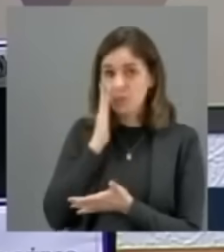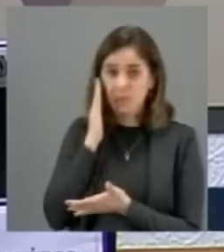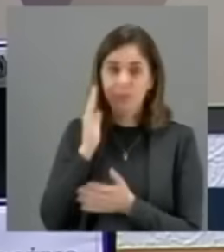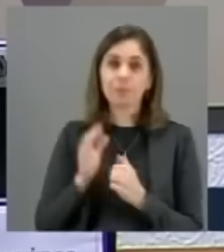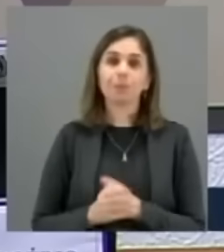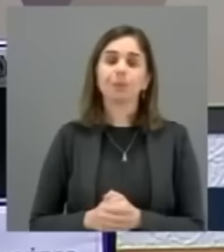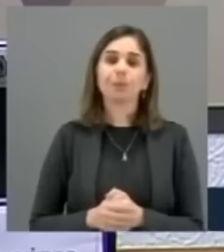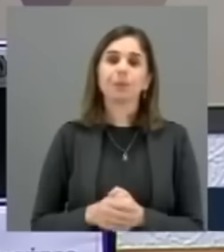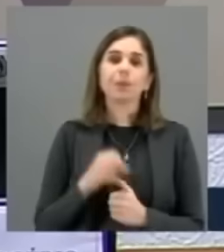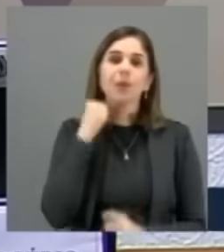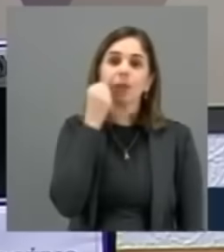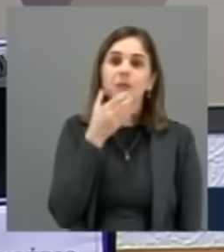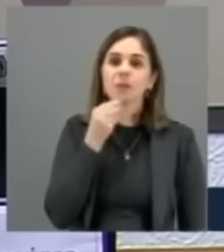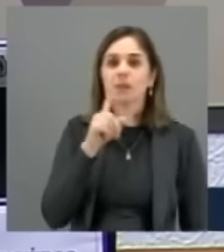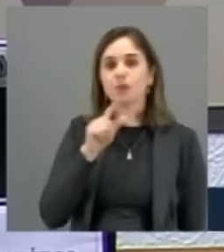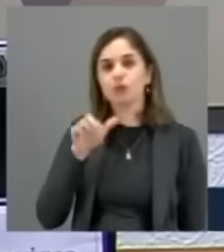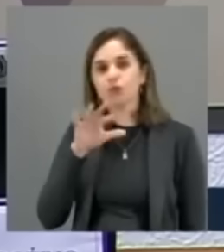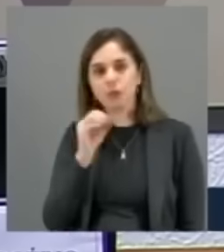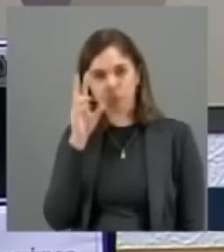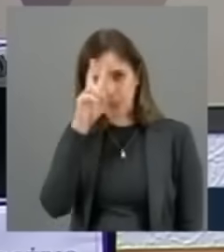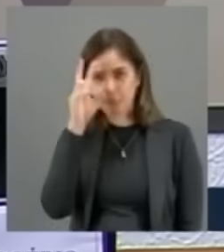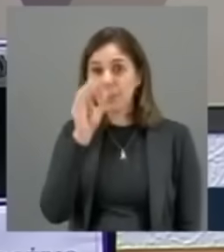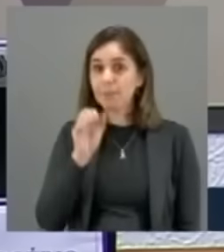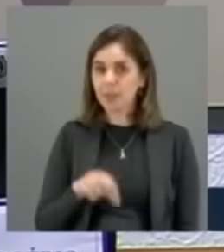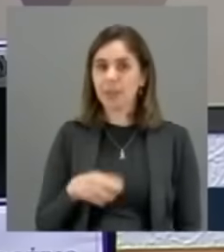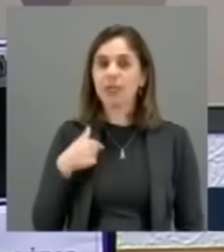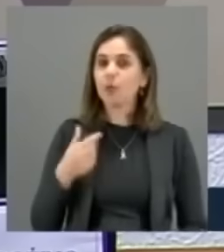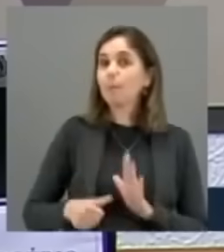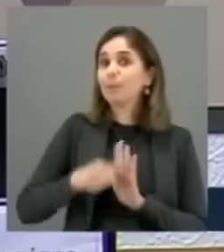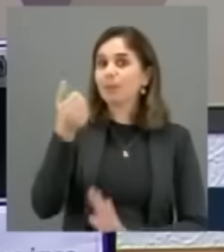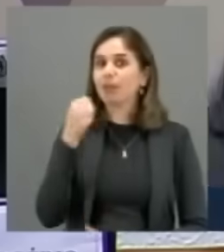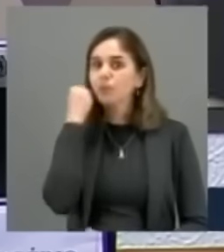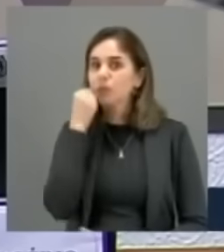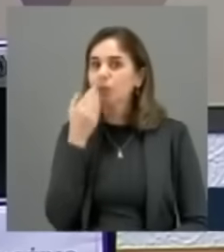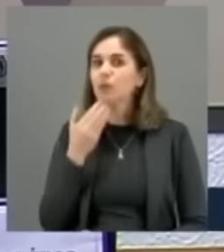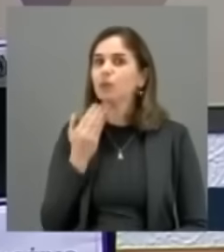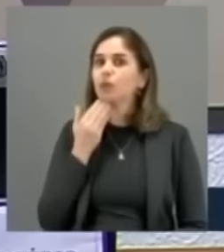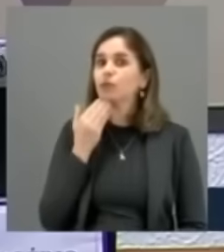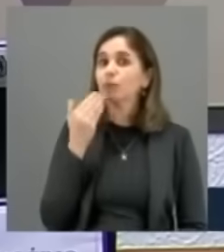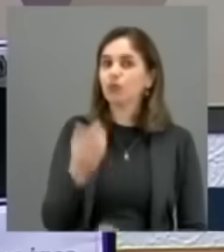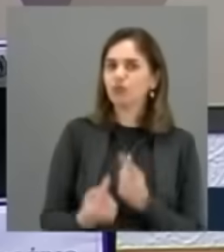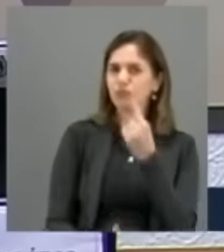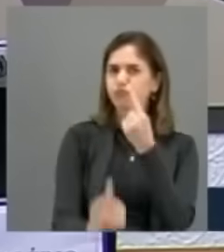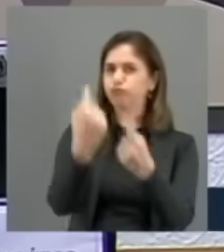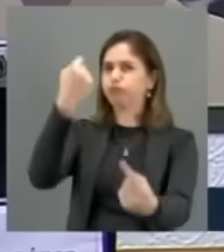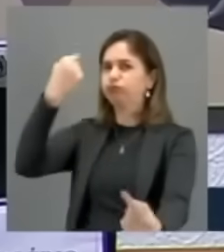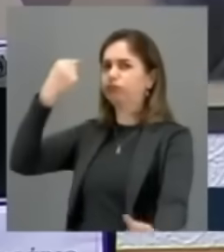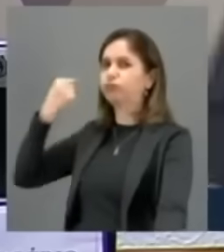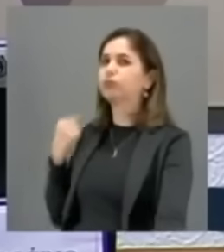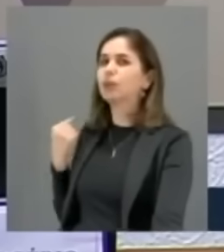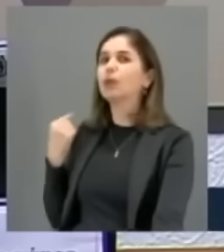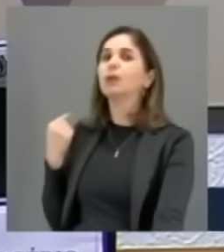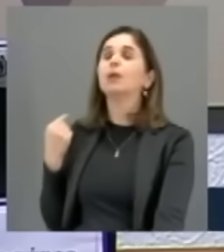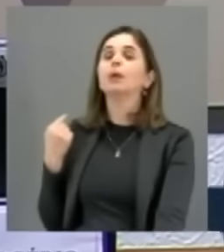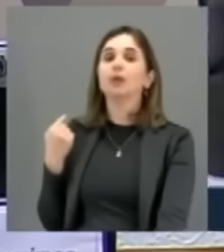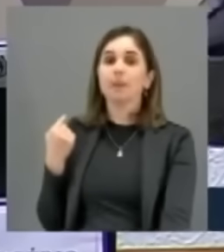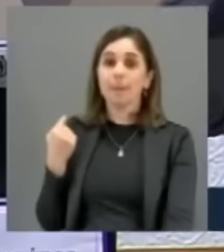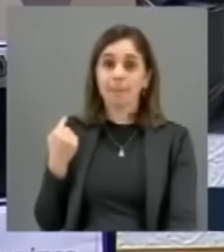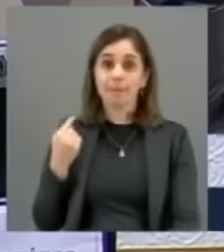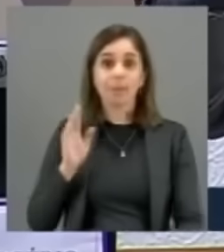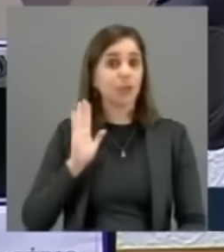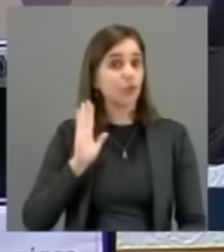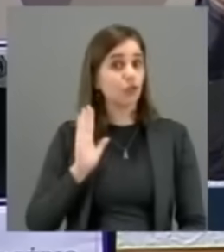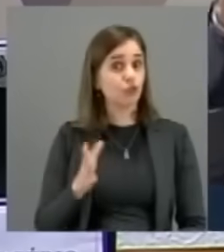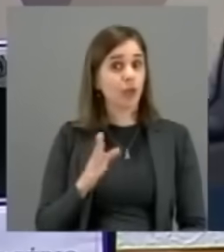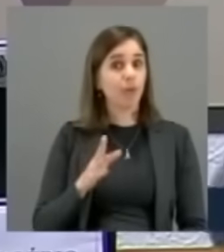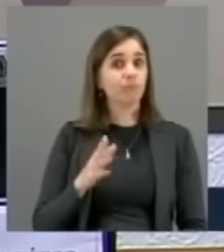Girão, lembra bem, eu fui o primeiro senador a pedir a parte a ele, lá atrás, nesses 5 anos de mandato, e já era